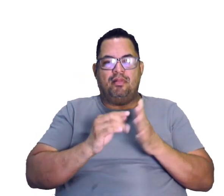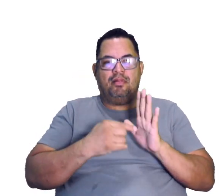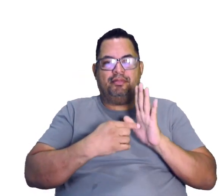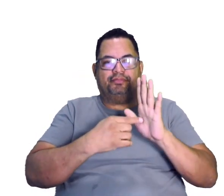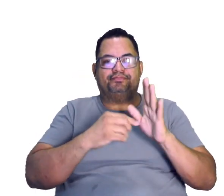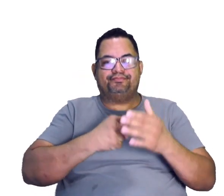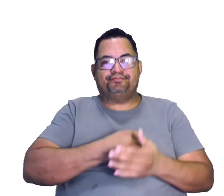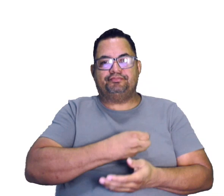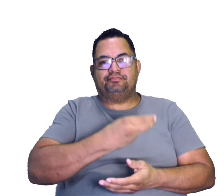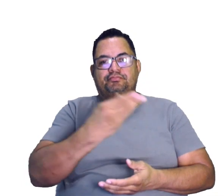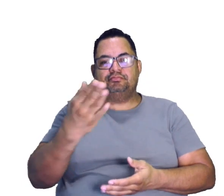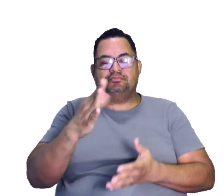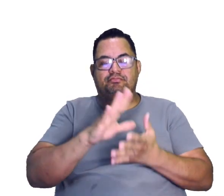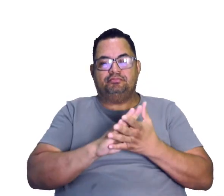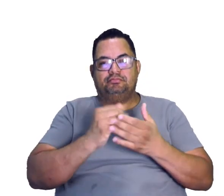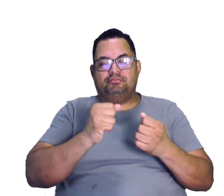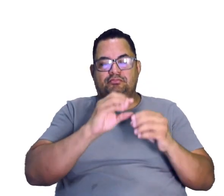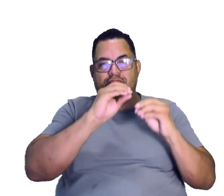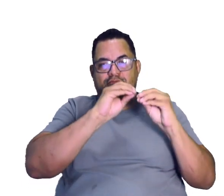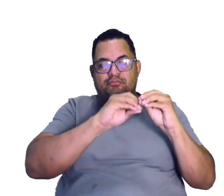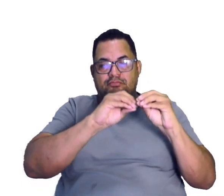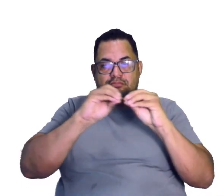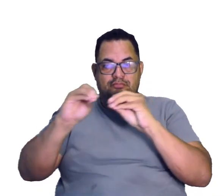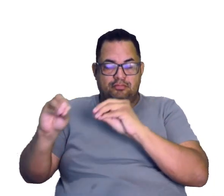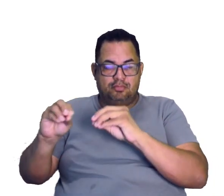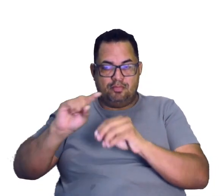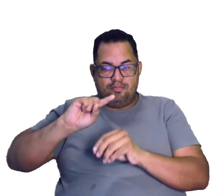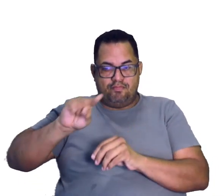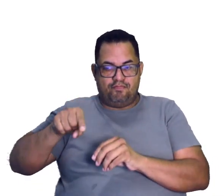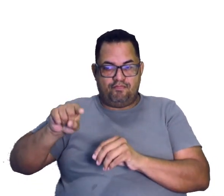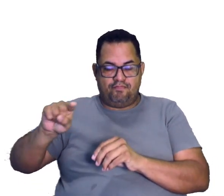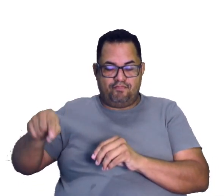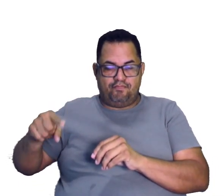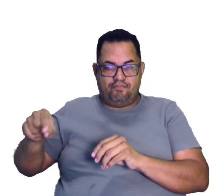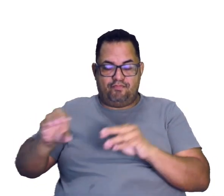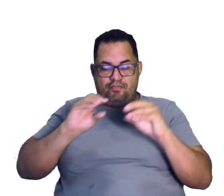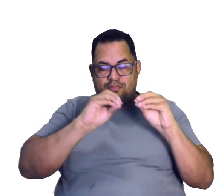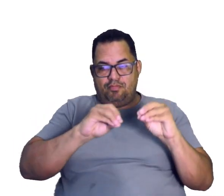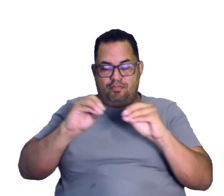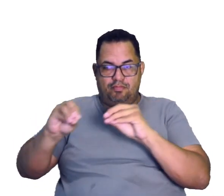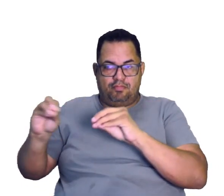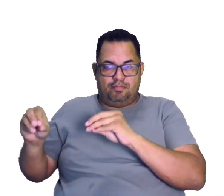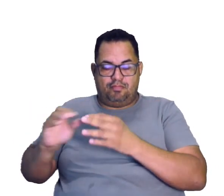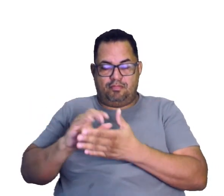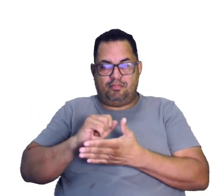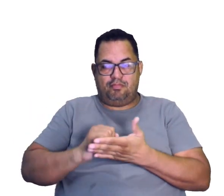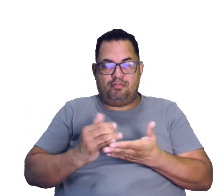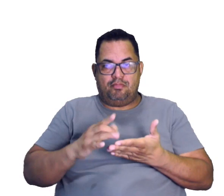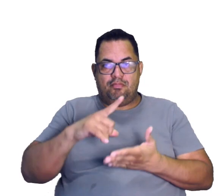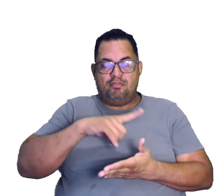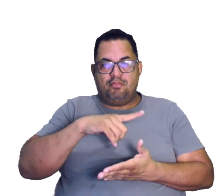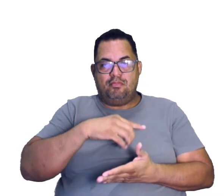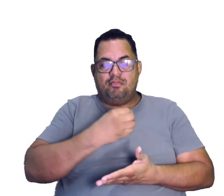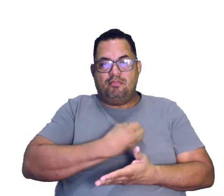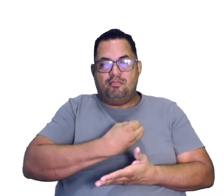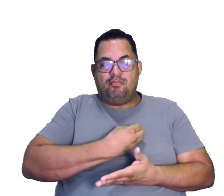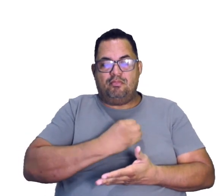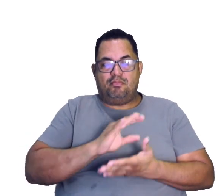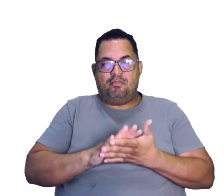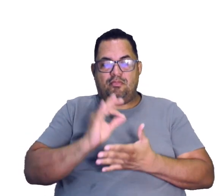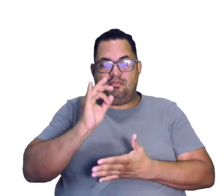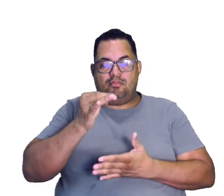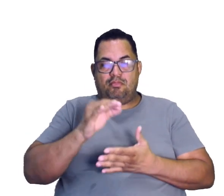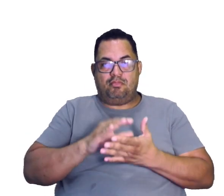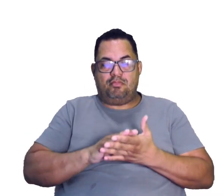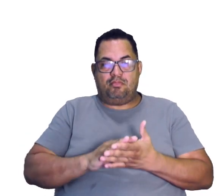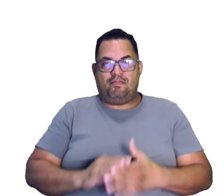indicando a quantidade de posições que a vírgula precisa ser deslocada para a esquerda para obter o número original.